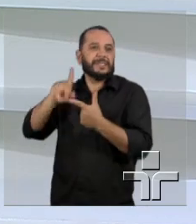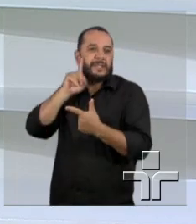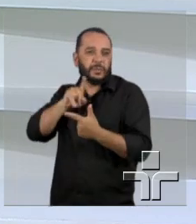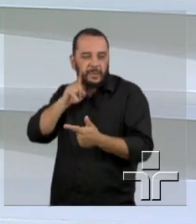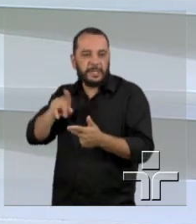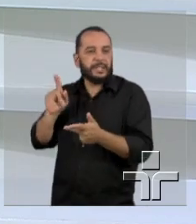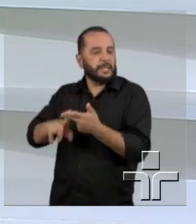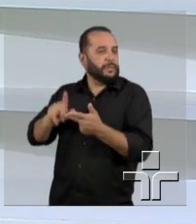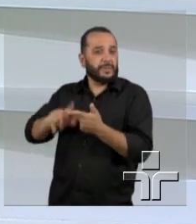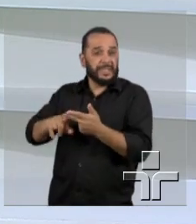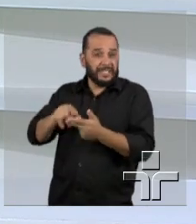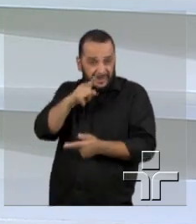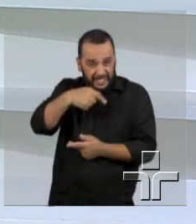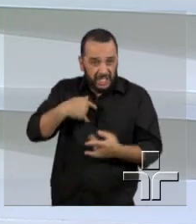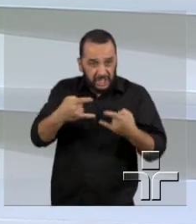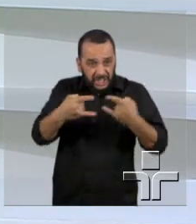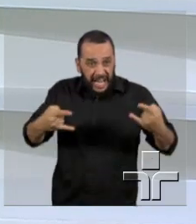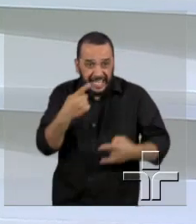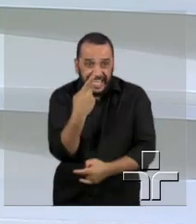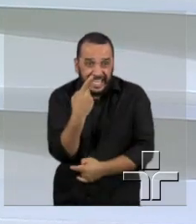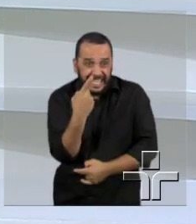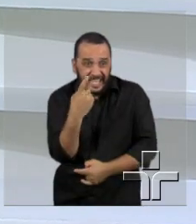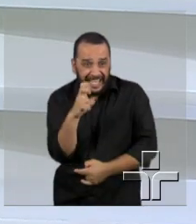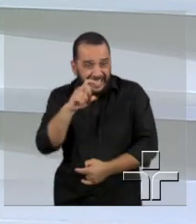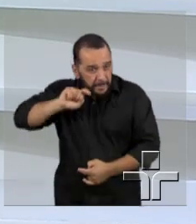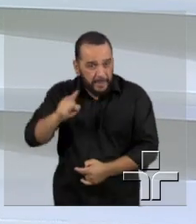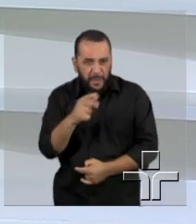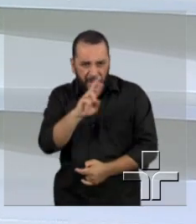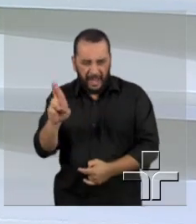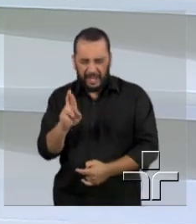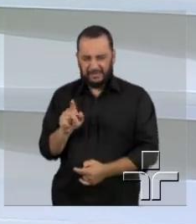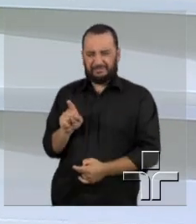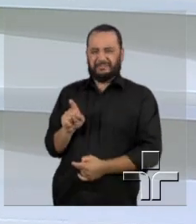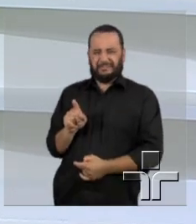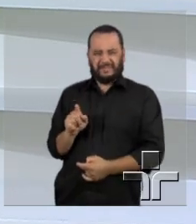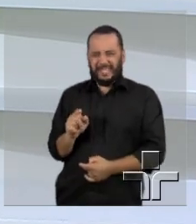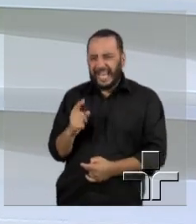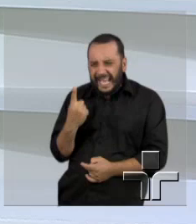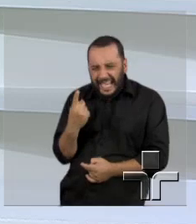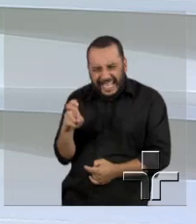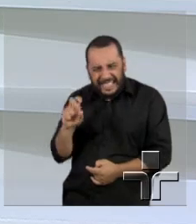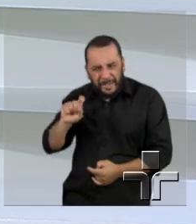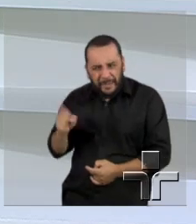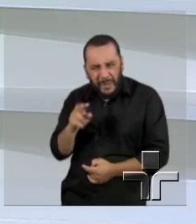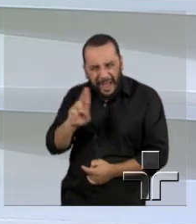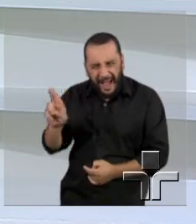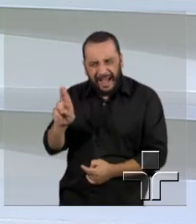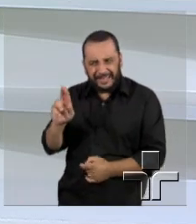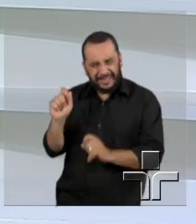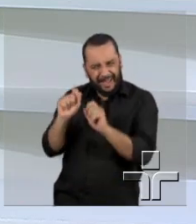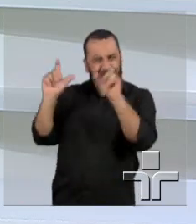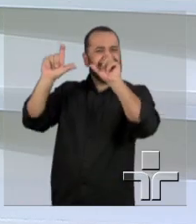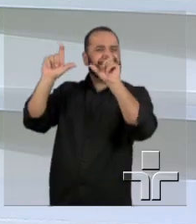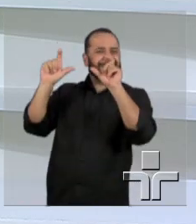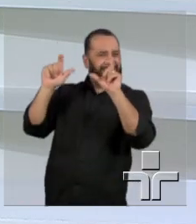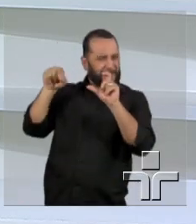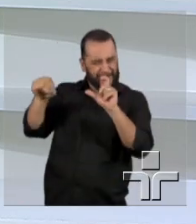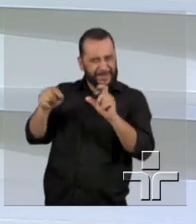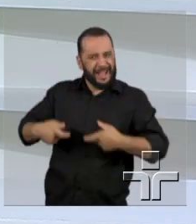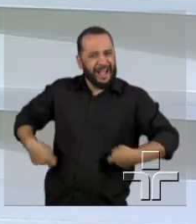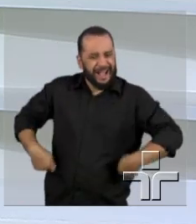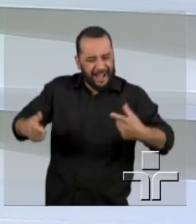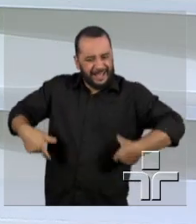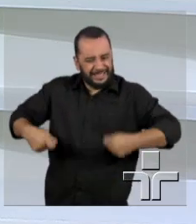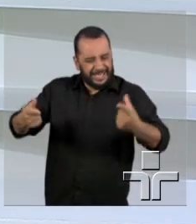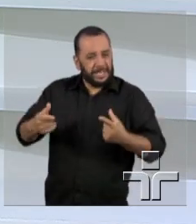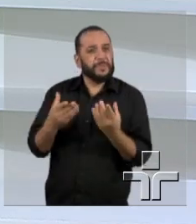Se você fizer um cheque de 15 mil reais, você não vai dizer, olha, fulano está gastando 15 mil reais. atenção, é só um sinal de alerta. Eu acho que